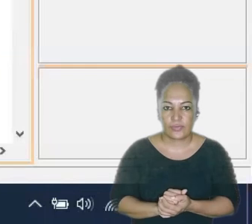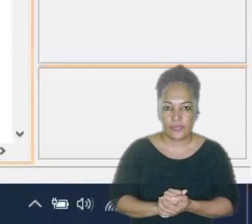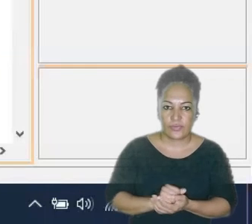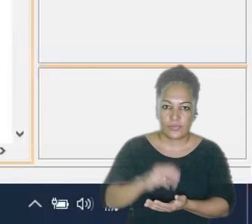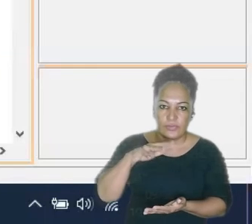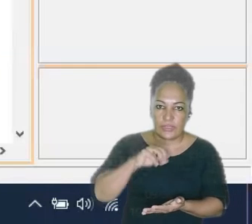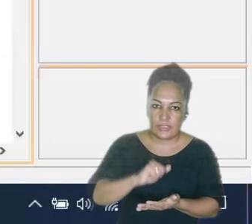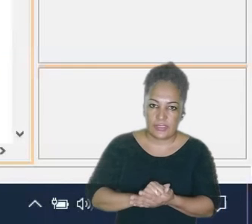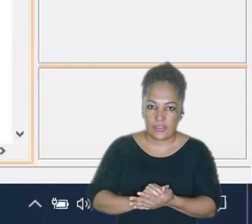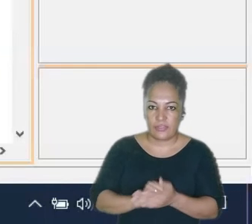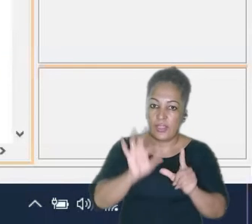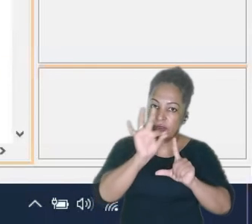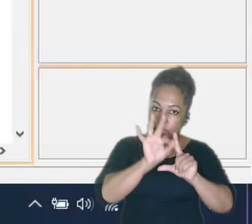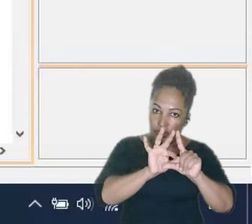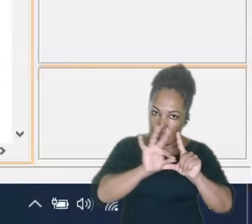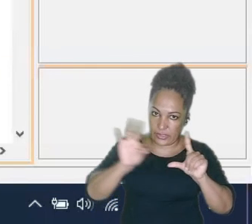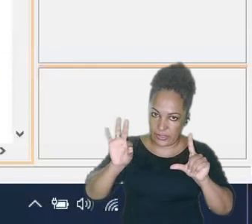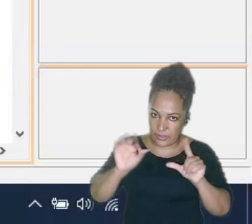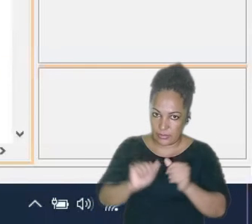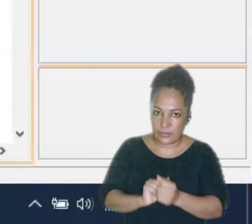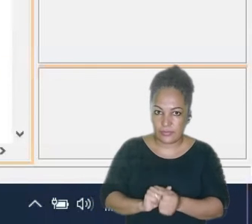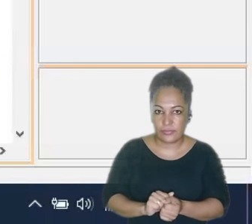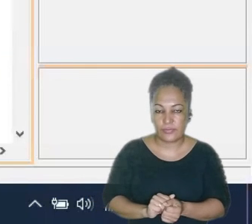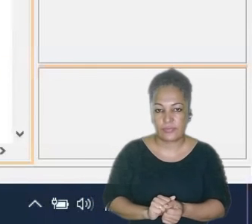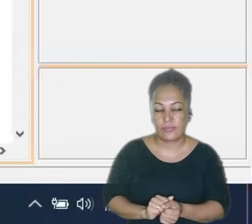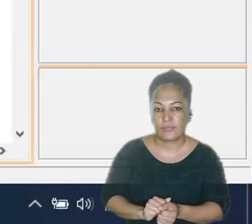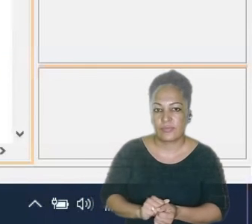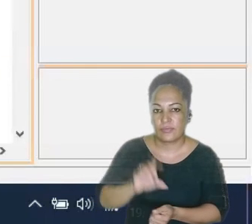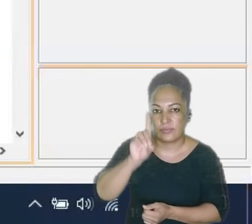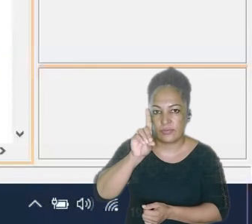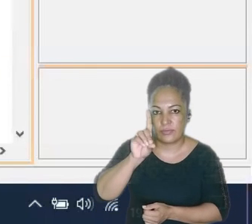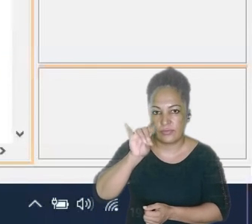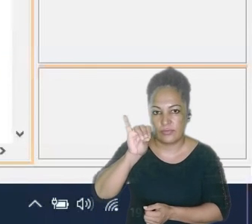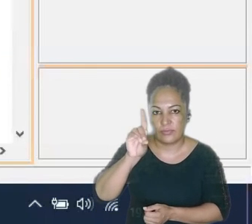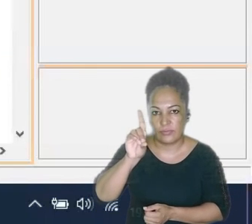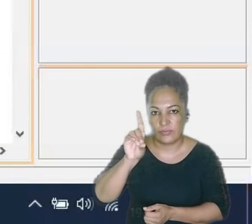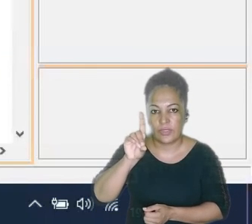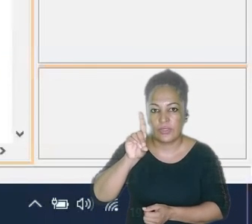Vou salvar ele aqui, ó. Vou colocar aqui, ó, diagrama.